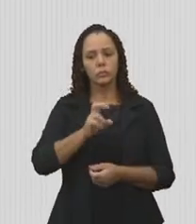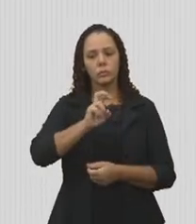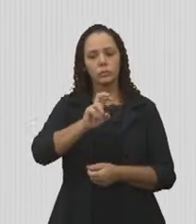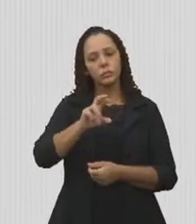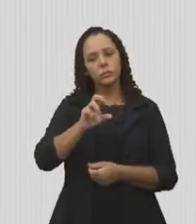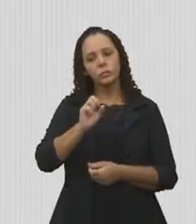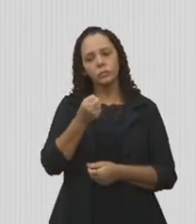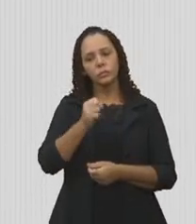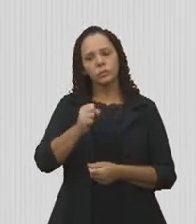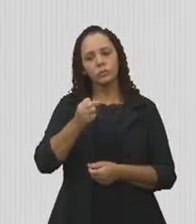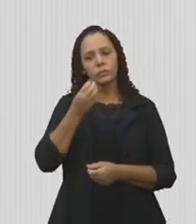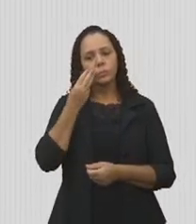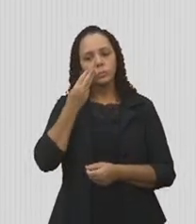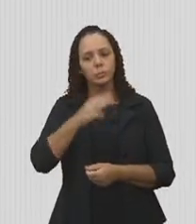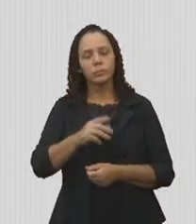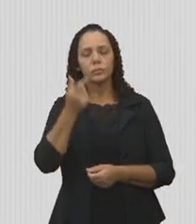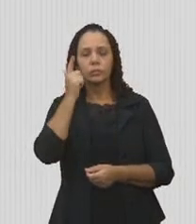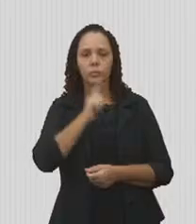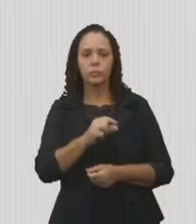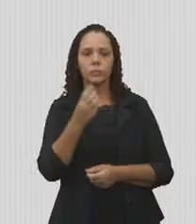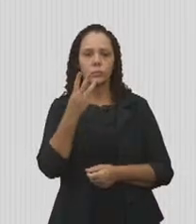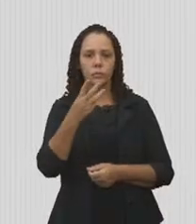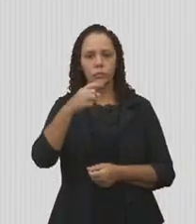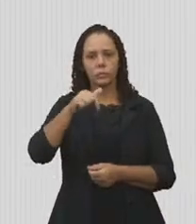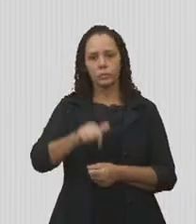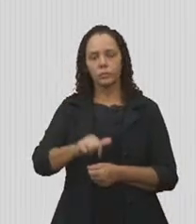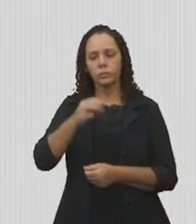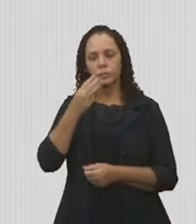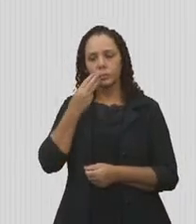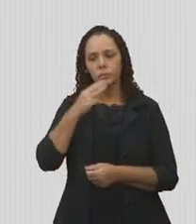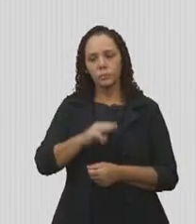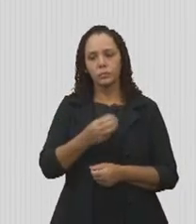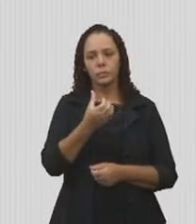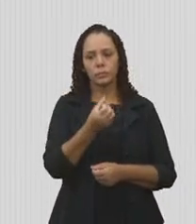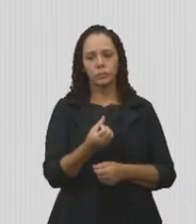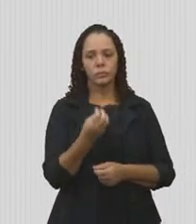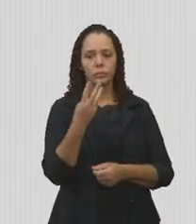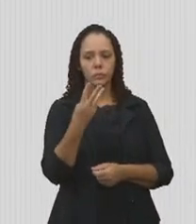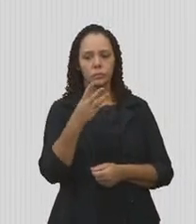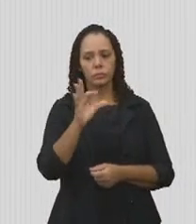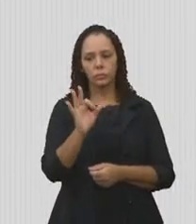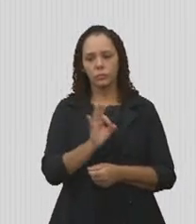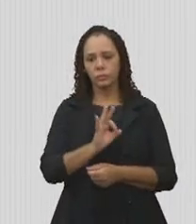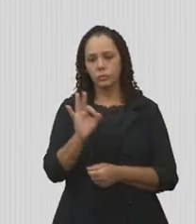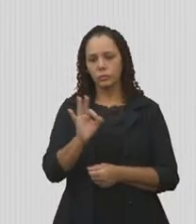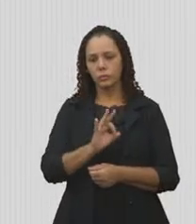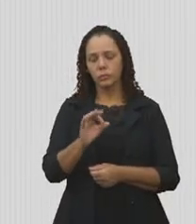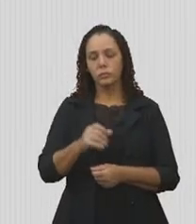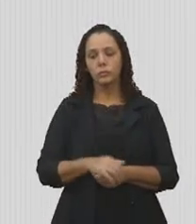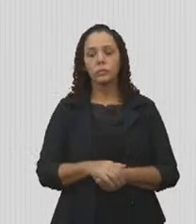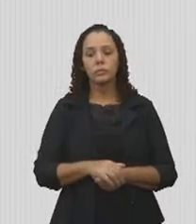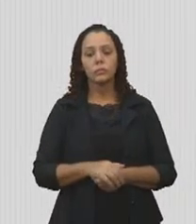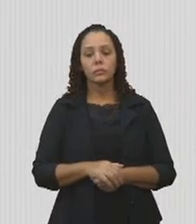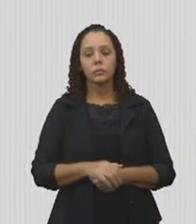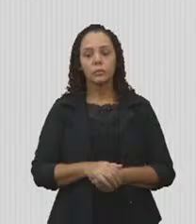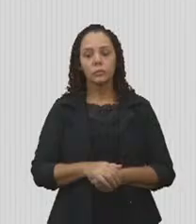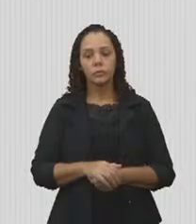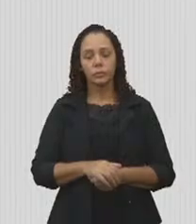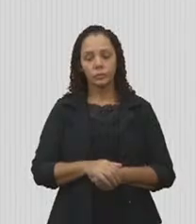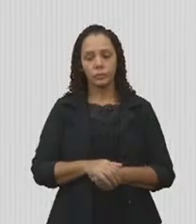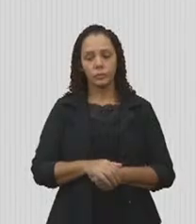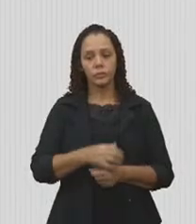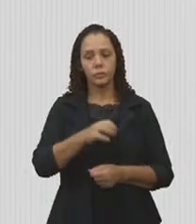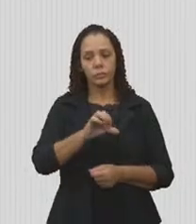58 milhões e arrecadamos 37 milhões, 63% do previsto. Em operações de